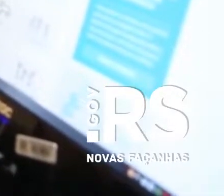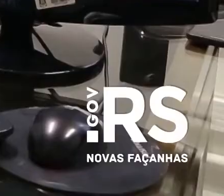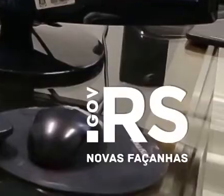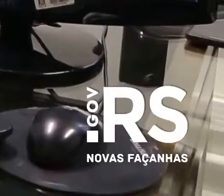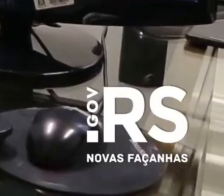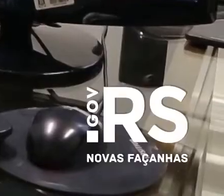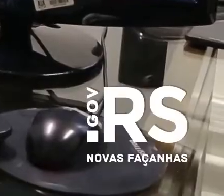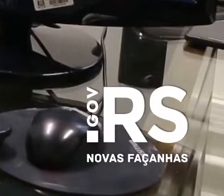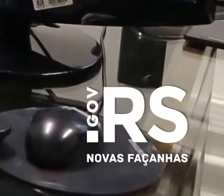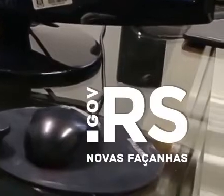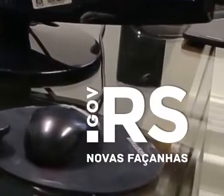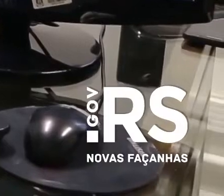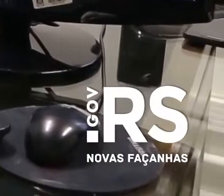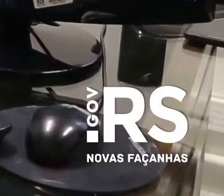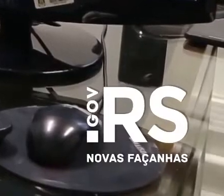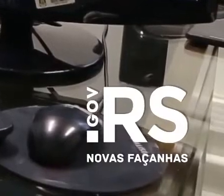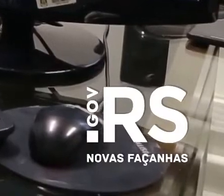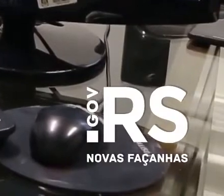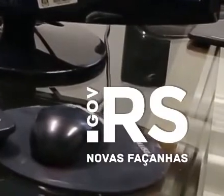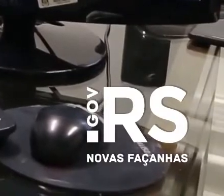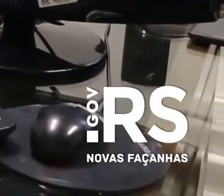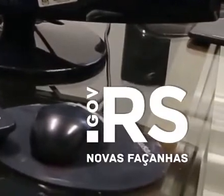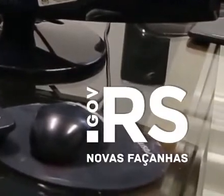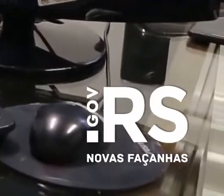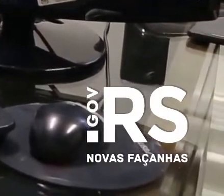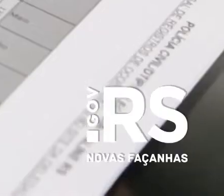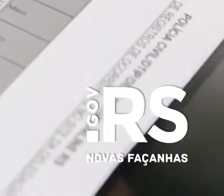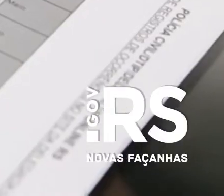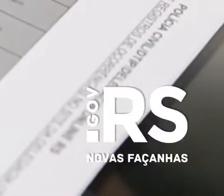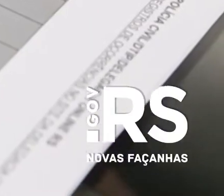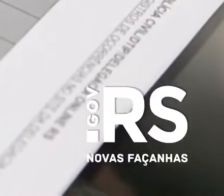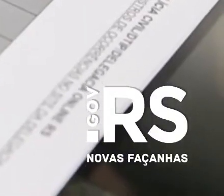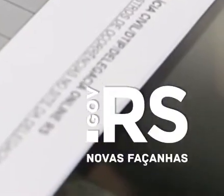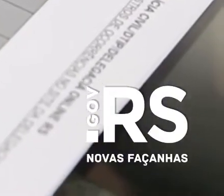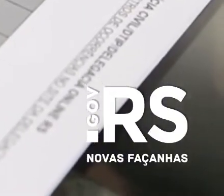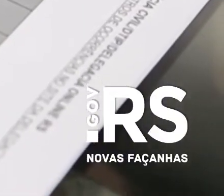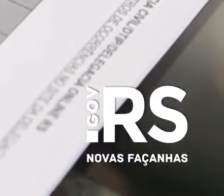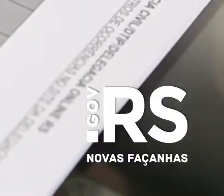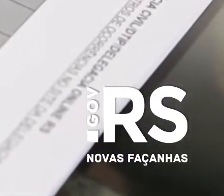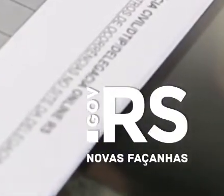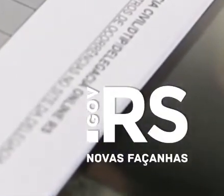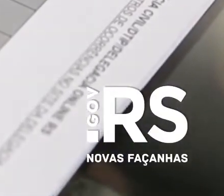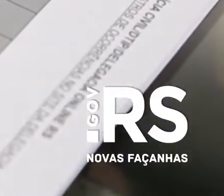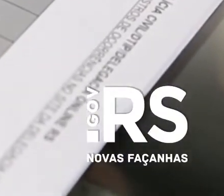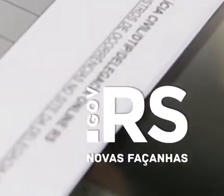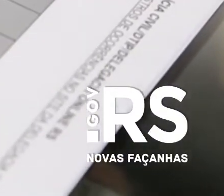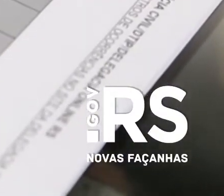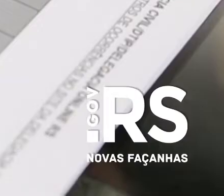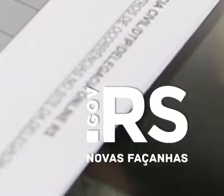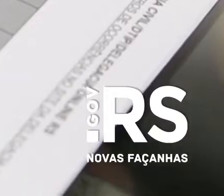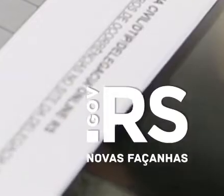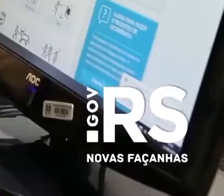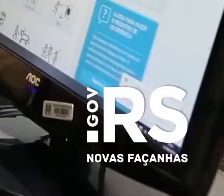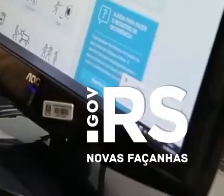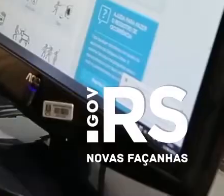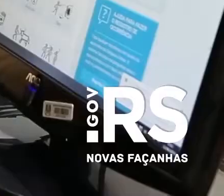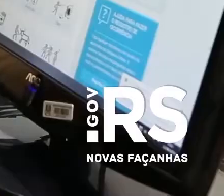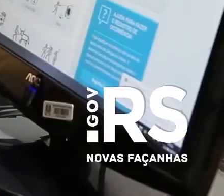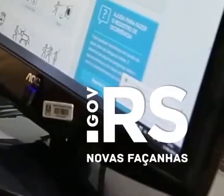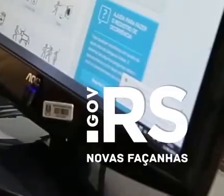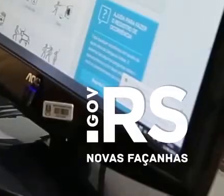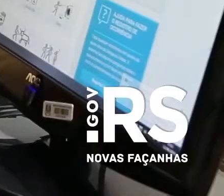também a agilizar os atendimentos que só podem ser feitos presencialmente, por diminuir o fluxo nas delegacias físicas.